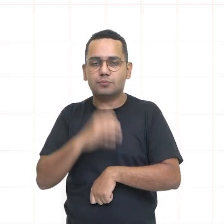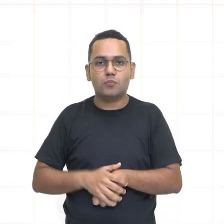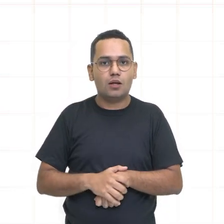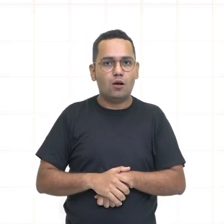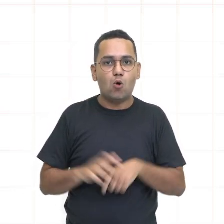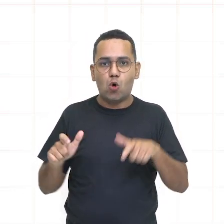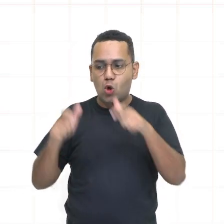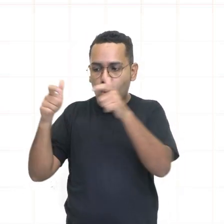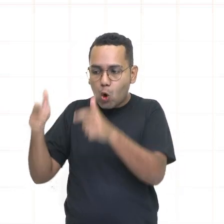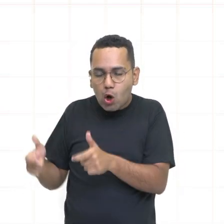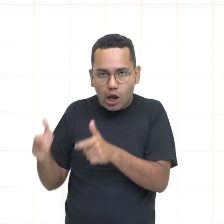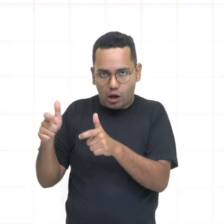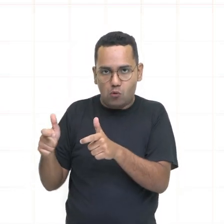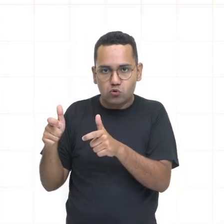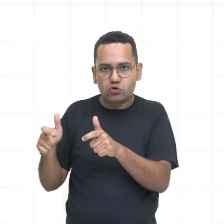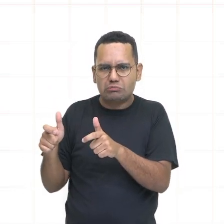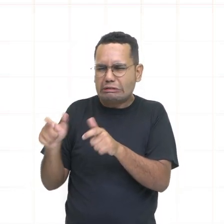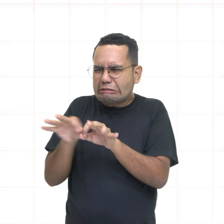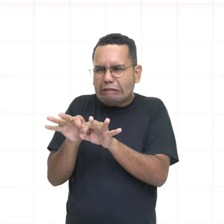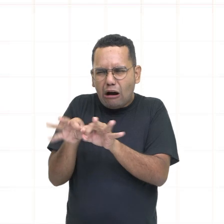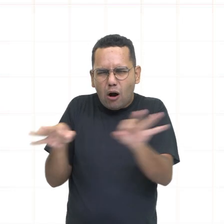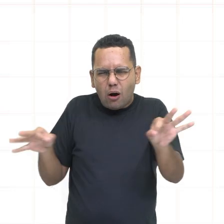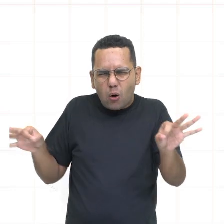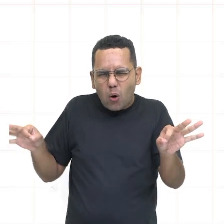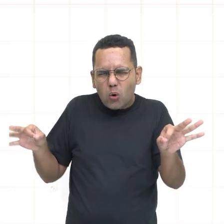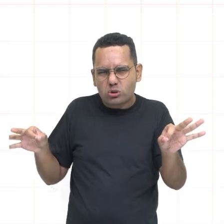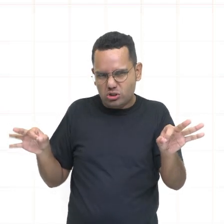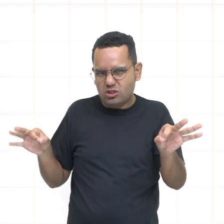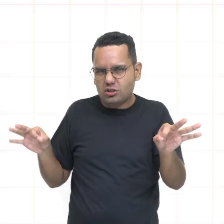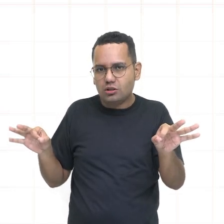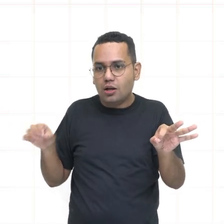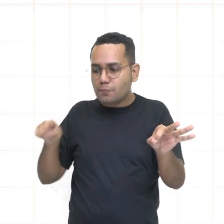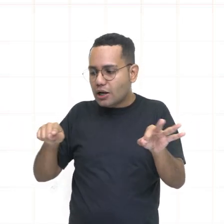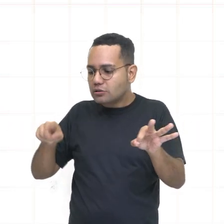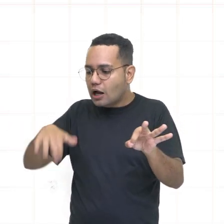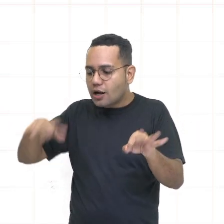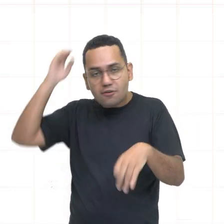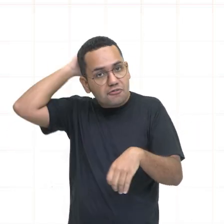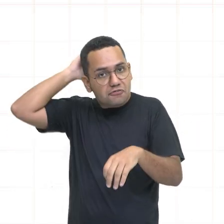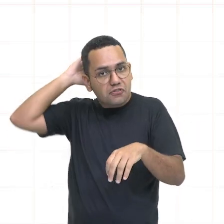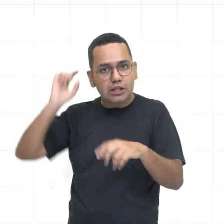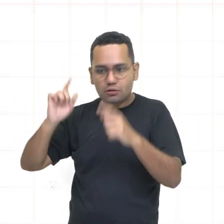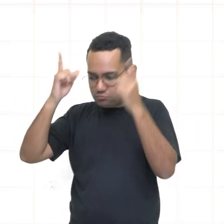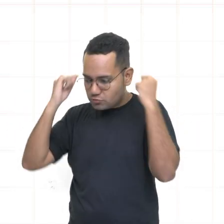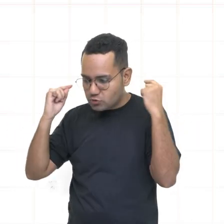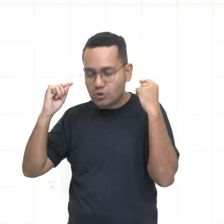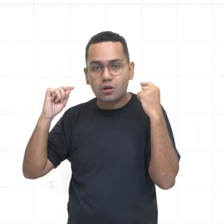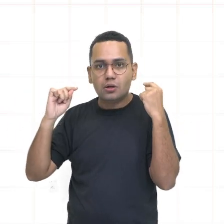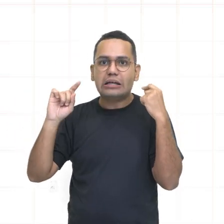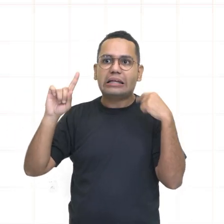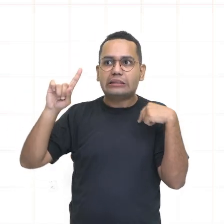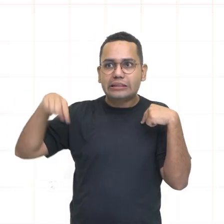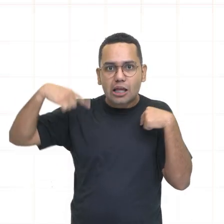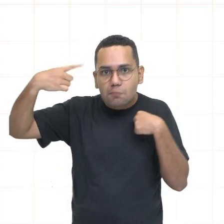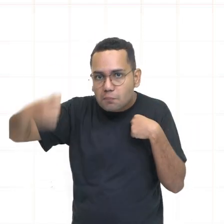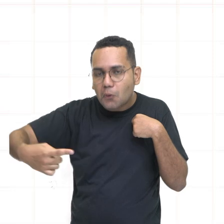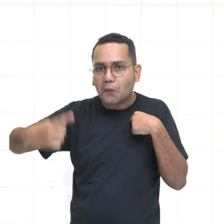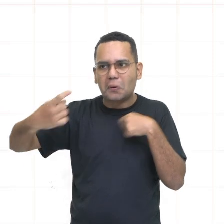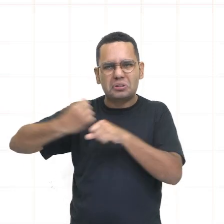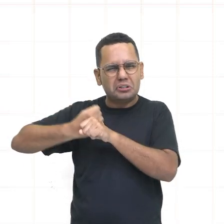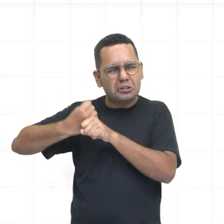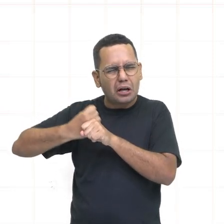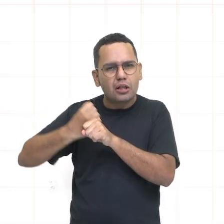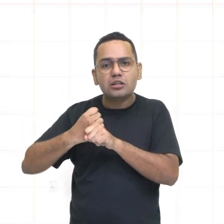de segregação para os judeus e depois foram evoluídos ali para campos de concentração, em que eles começaram ali a